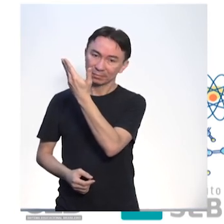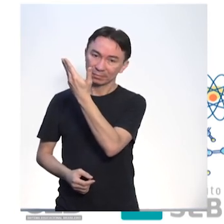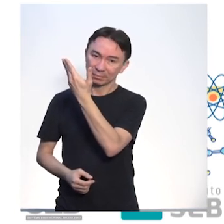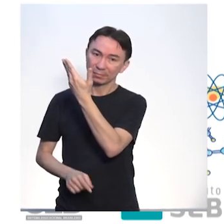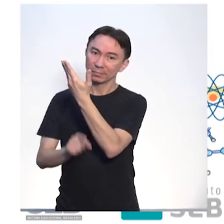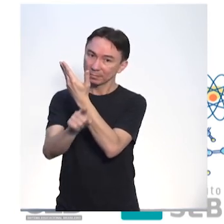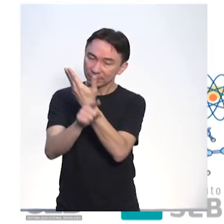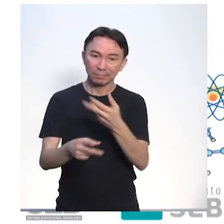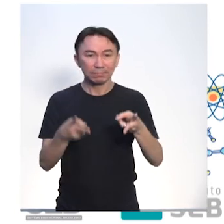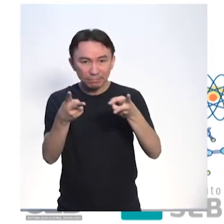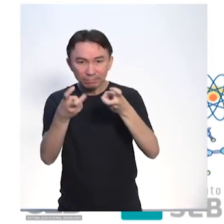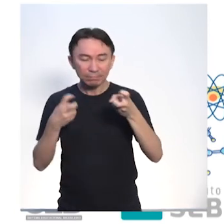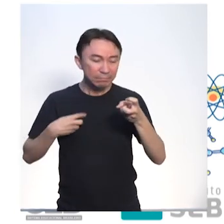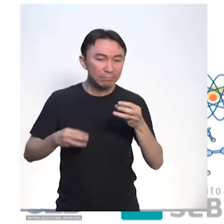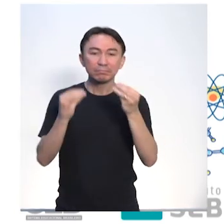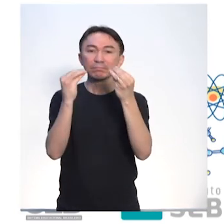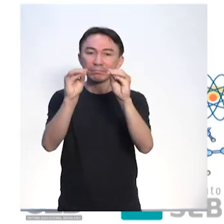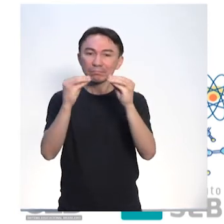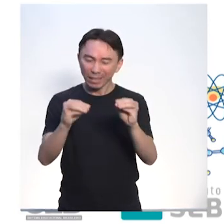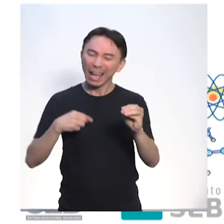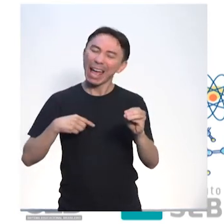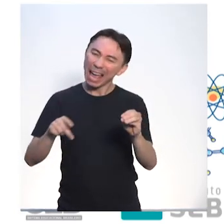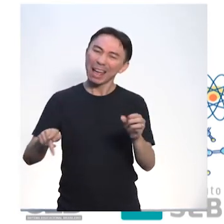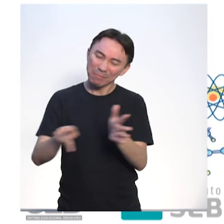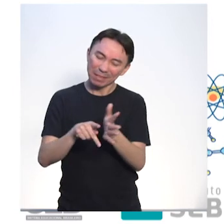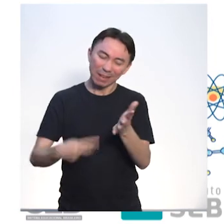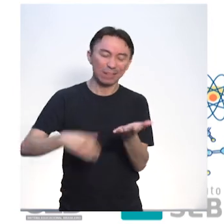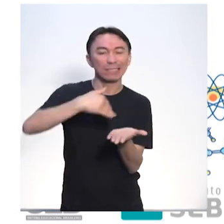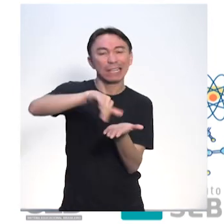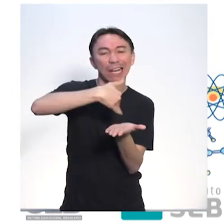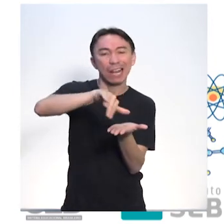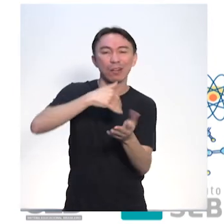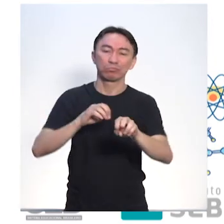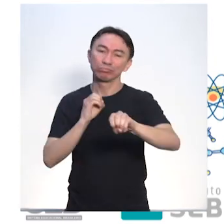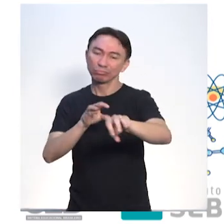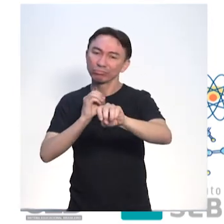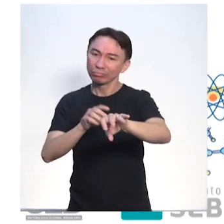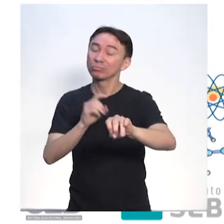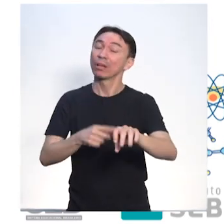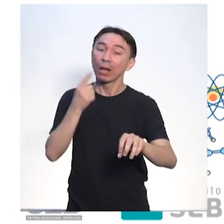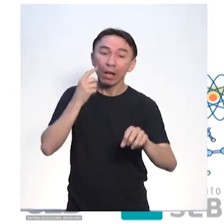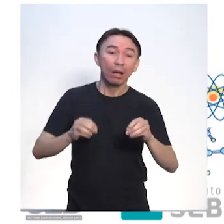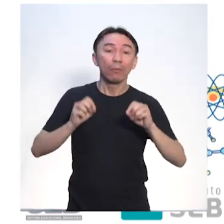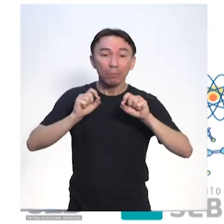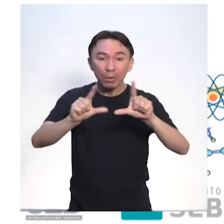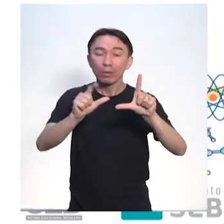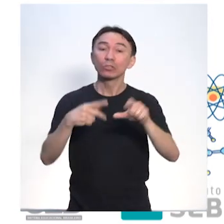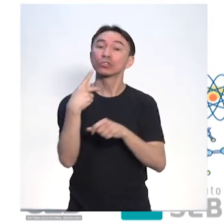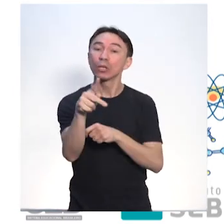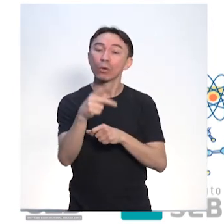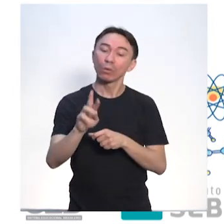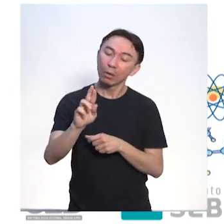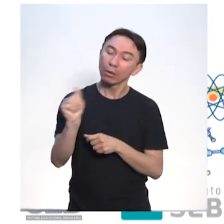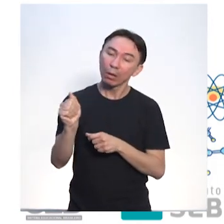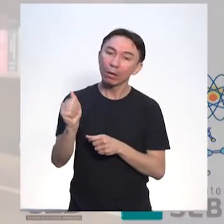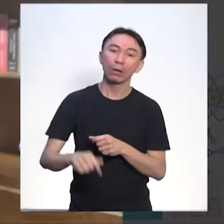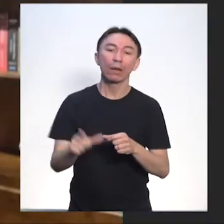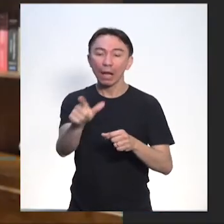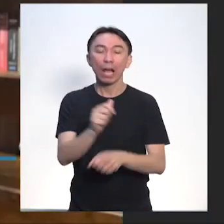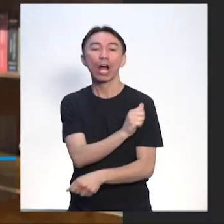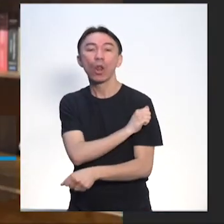sed.educação.sp.gov.br. É o site da Secretaria de Educação. Entra nele, tá? Entra, coloca o seu RA, entra na área do